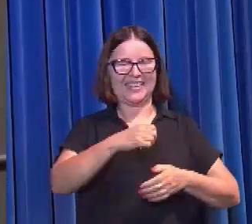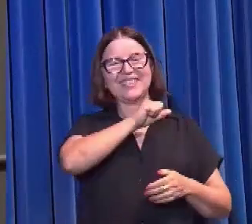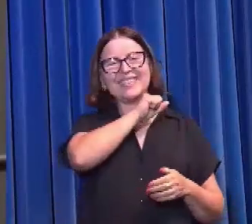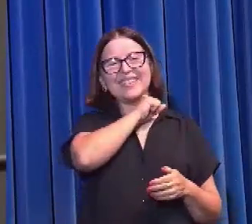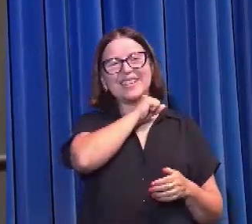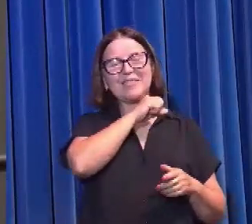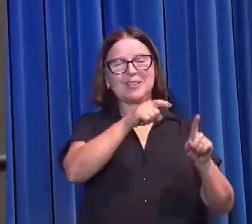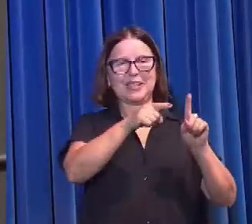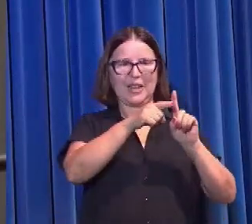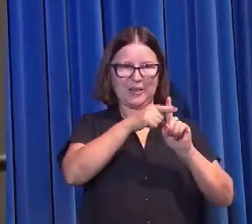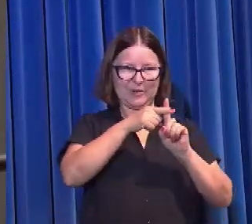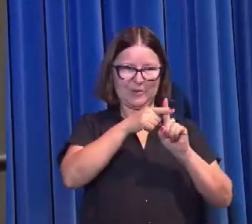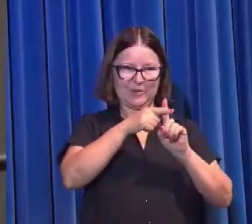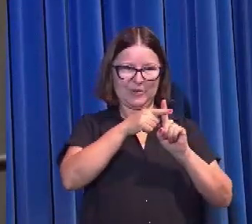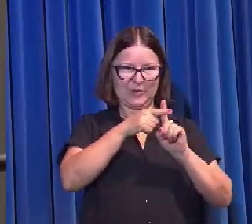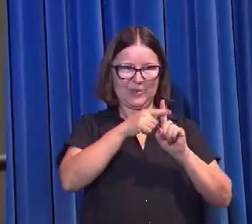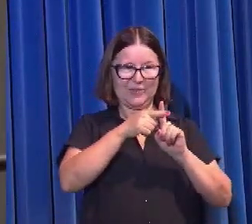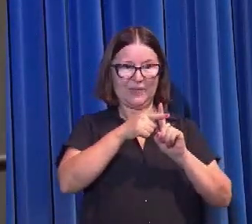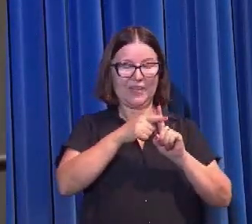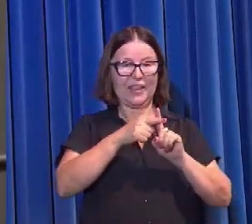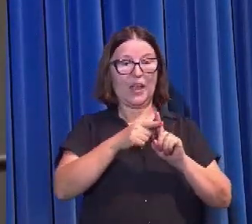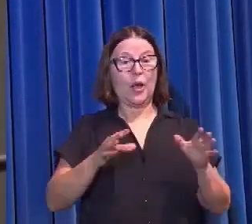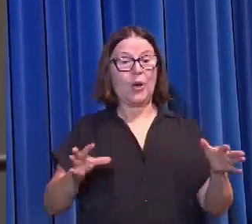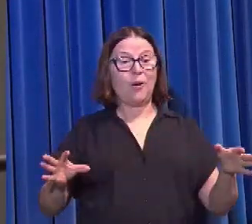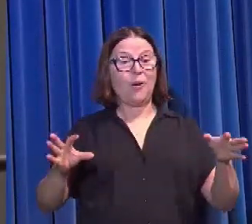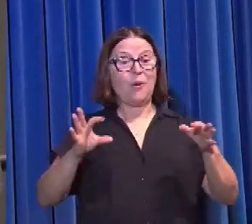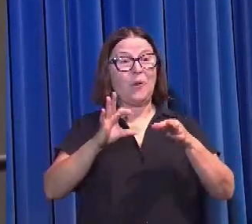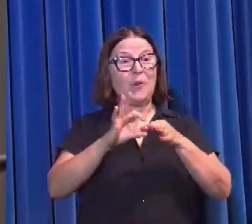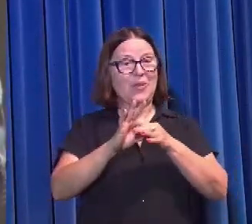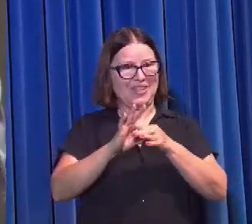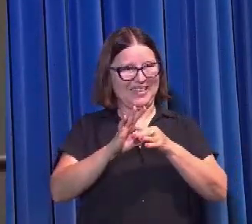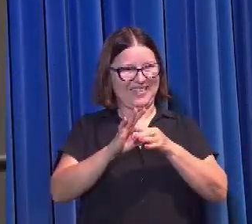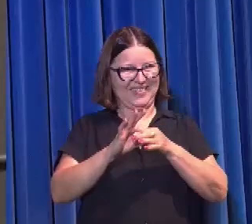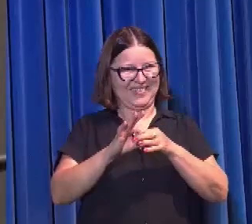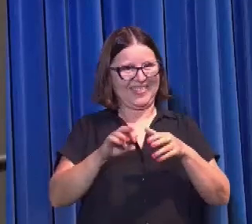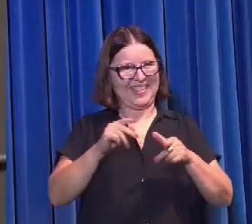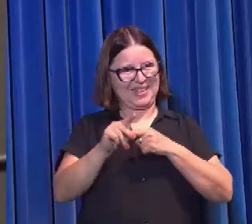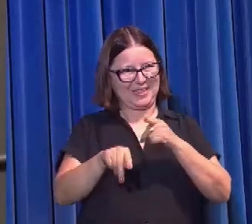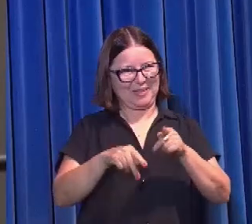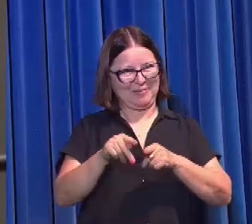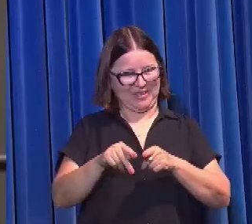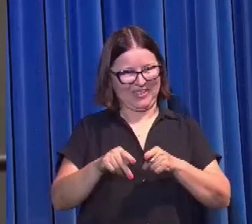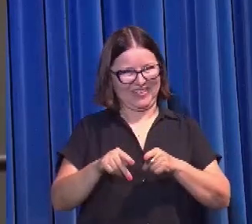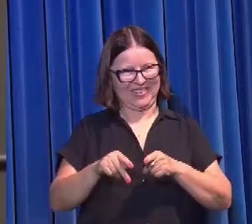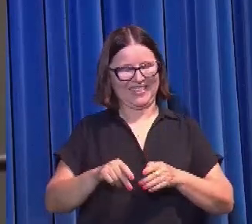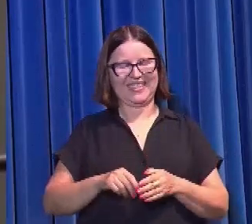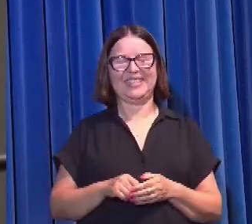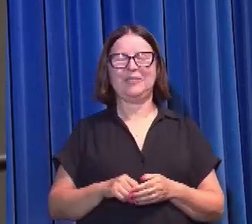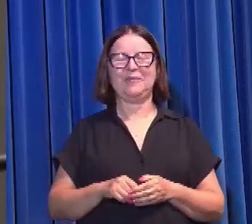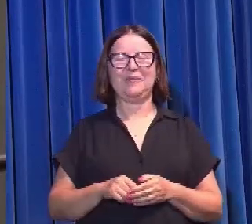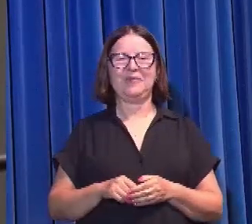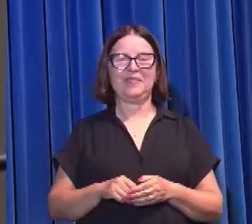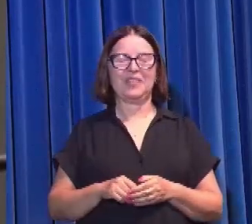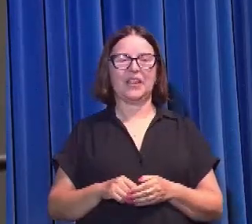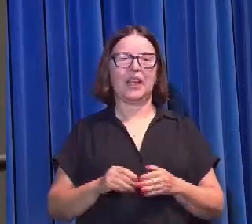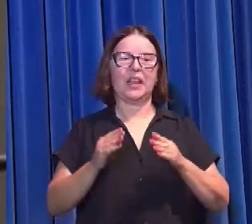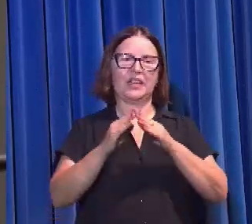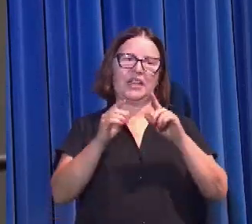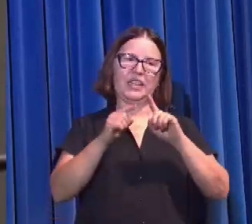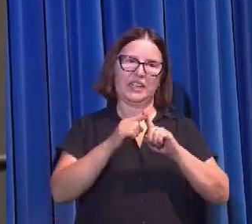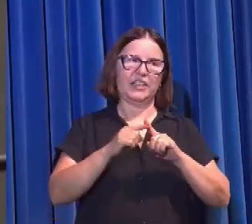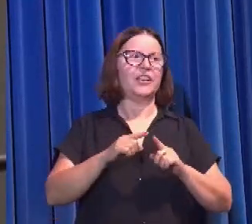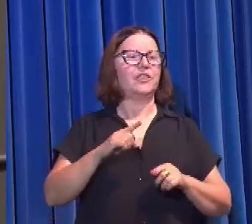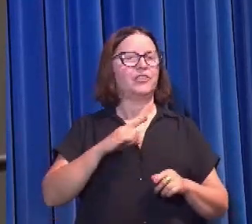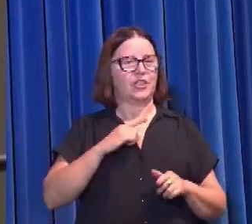que pensava a mesma coisa. Essa igreja daquele tempo também tinha todos esses problemas, mas